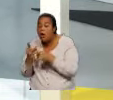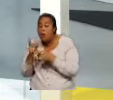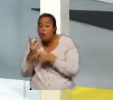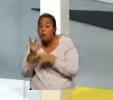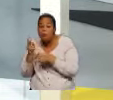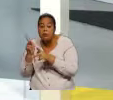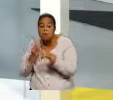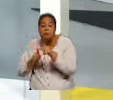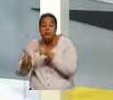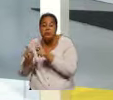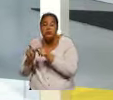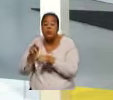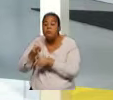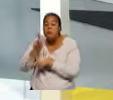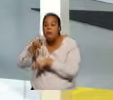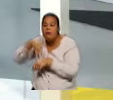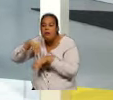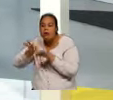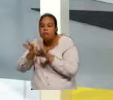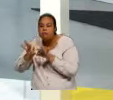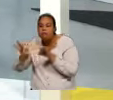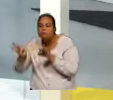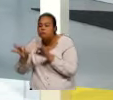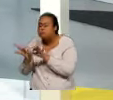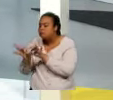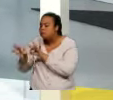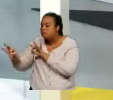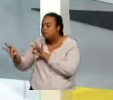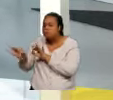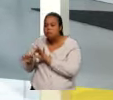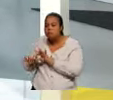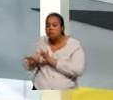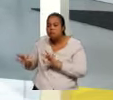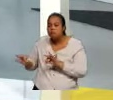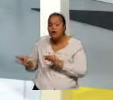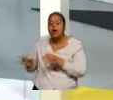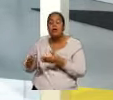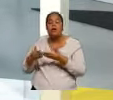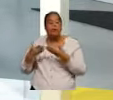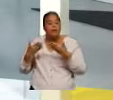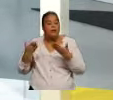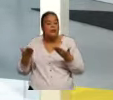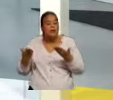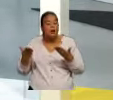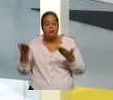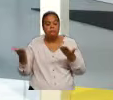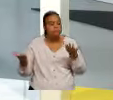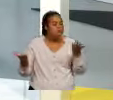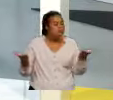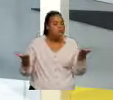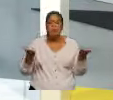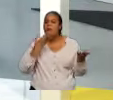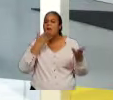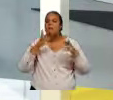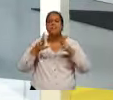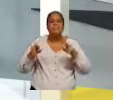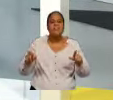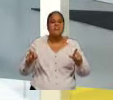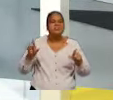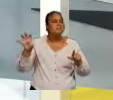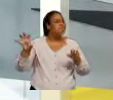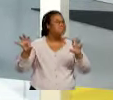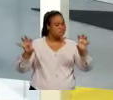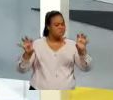habitantes aí por quilômetro quadrado a concentração então está em alguns pontos do nosso mapa